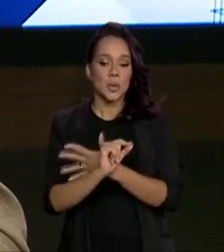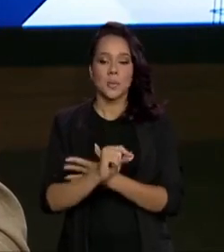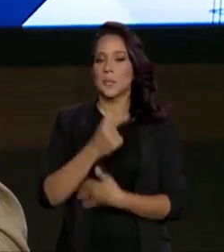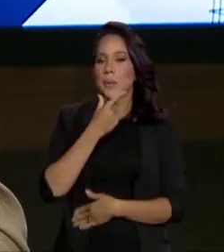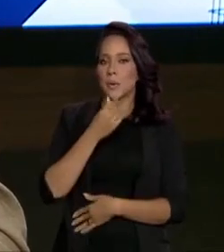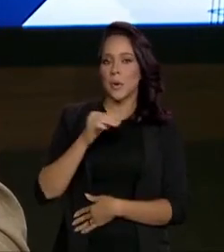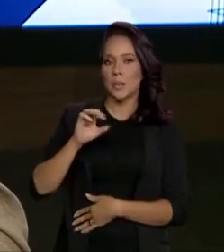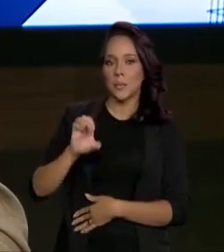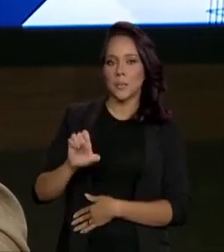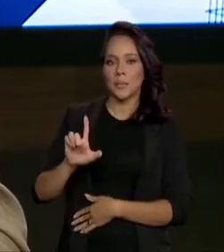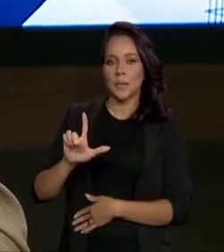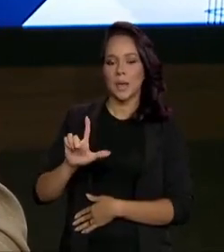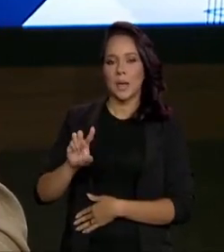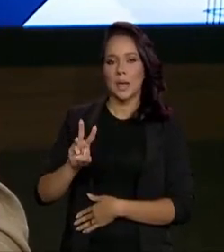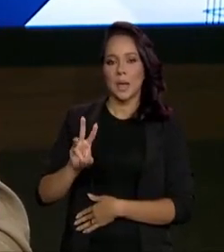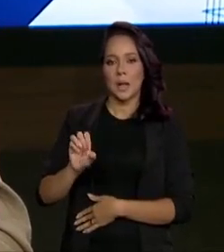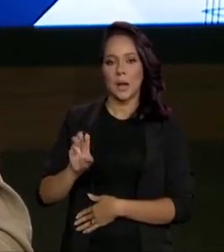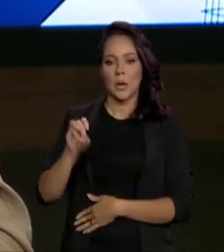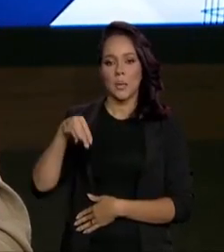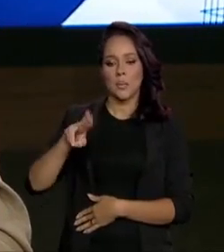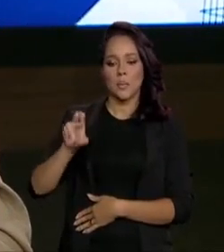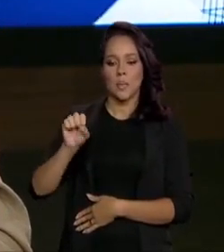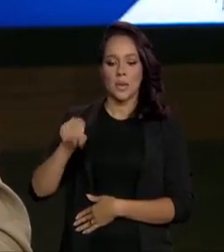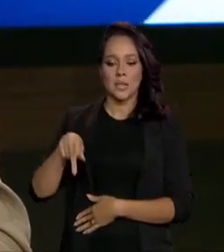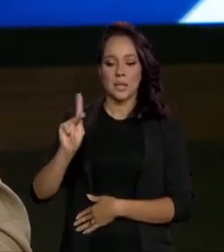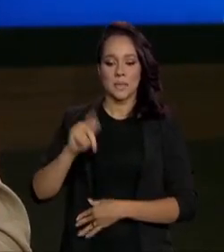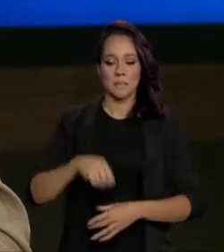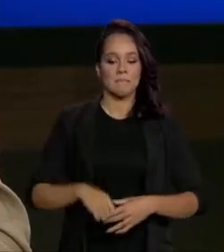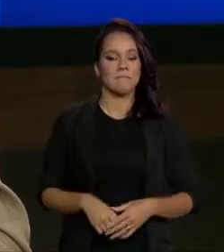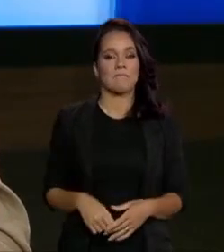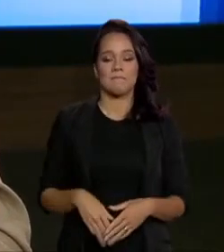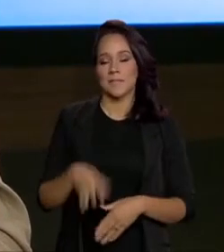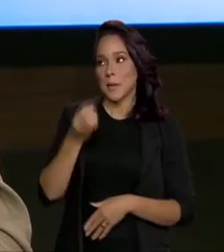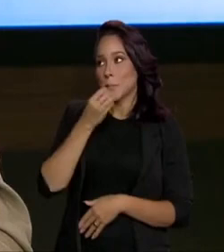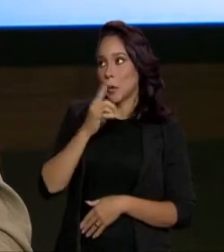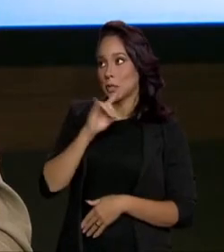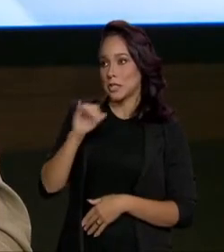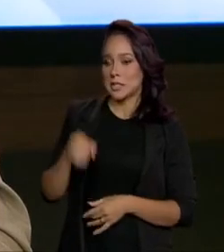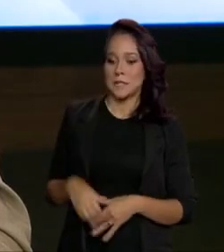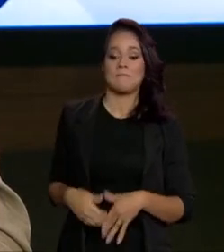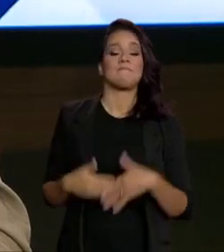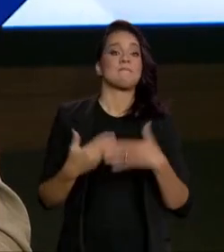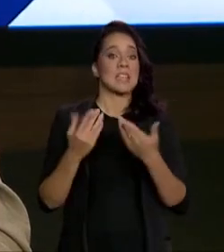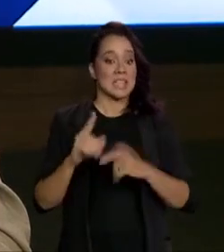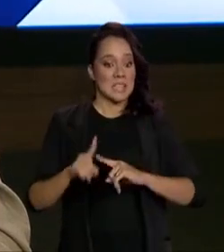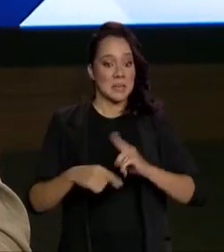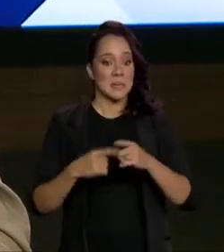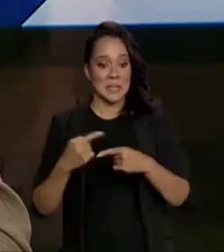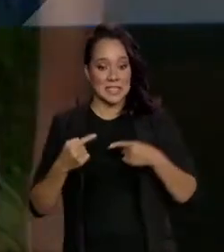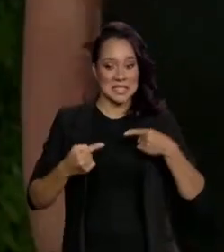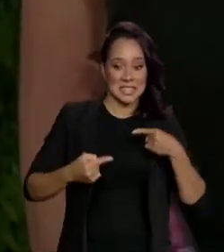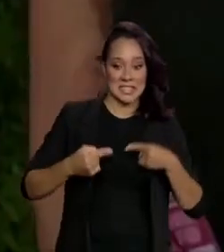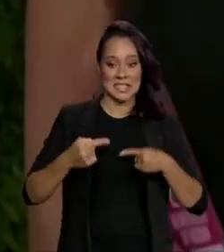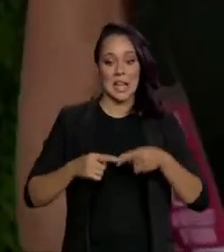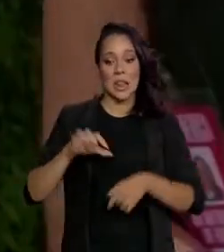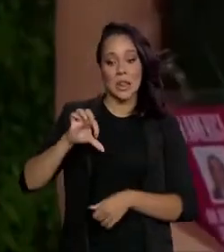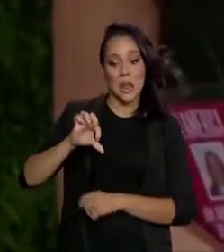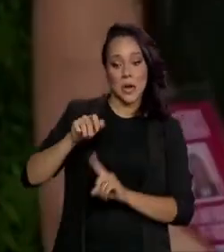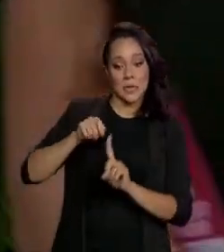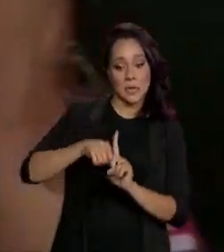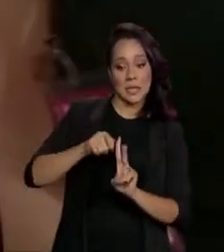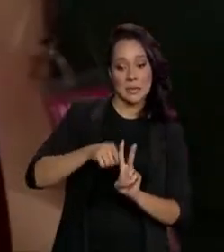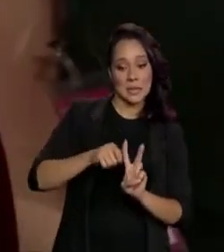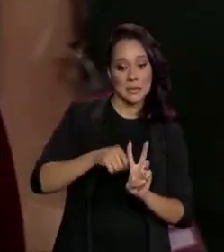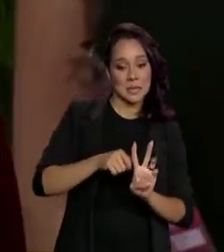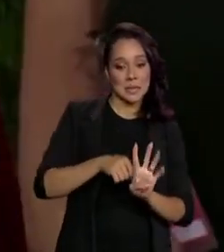Elon Musk. Bom dia, Adriana. Bom dia, Miguelzinho. Após aí uma batalha comercial de 9 meses,